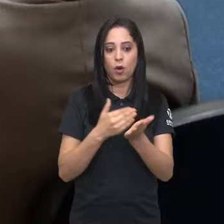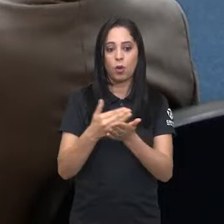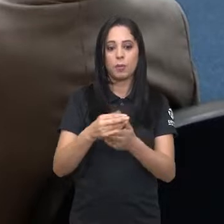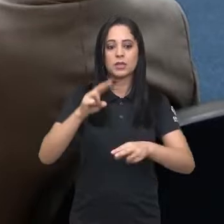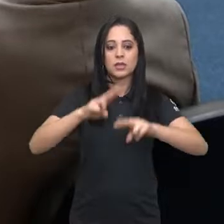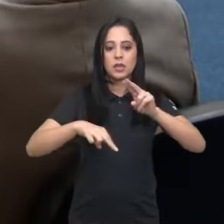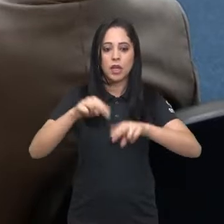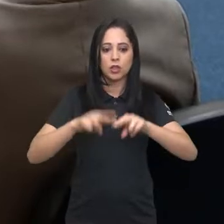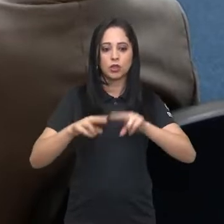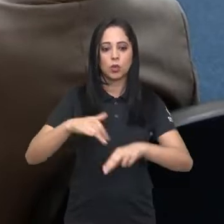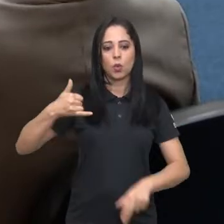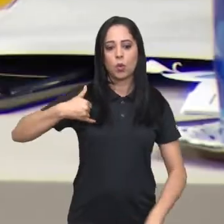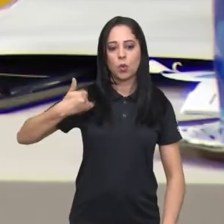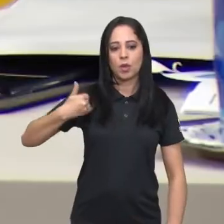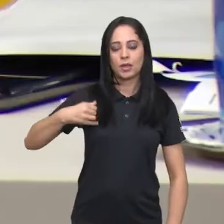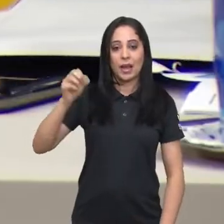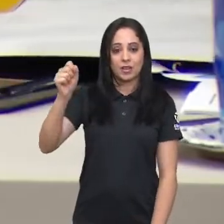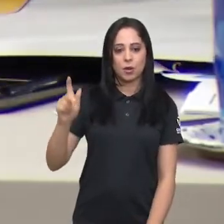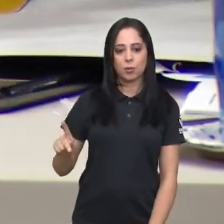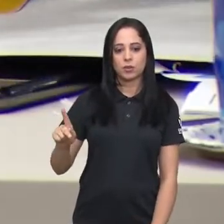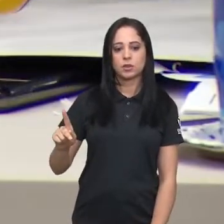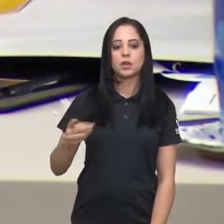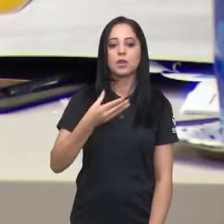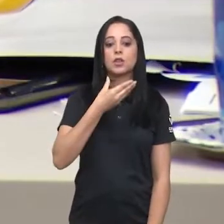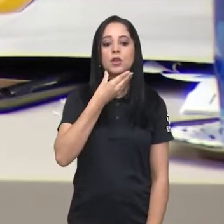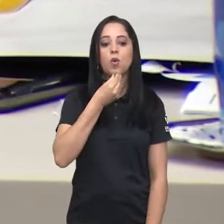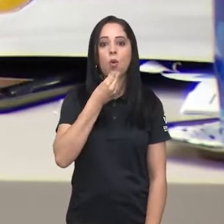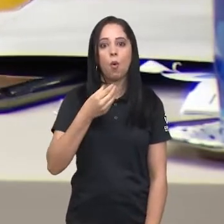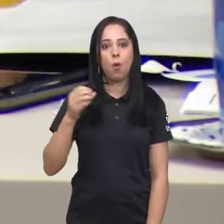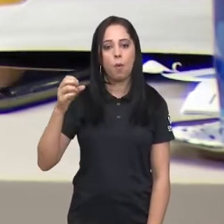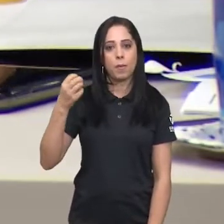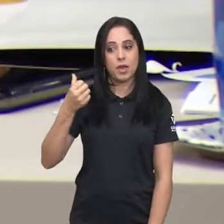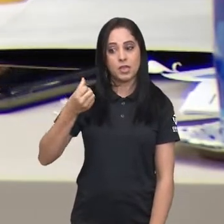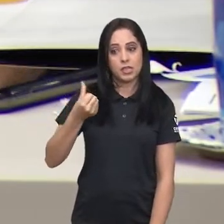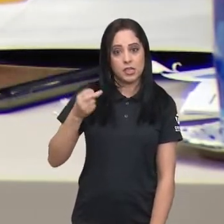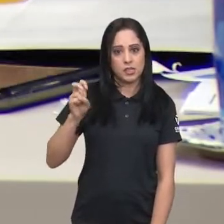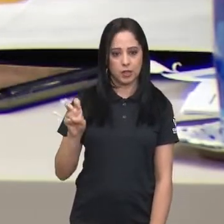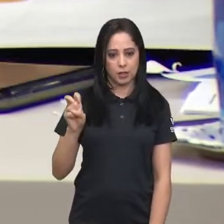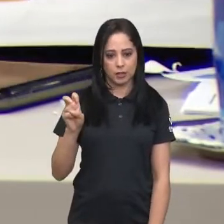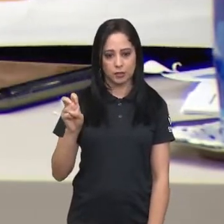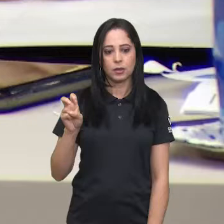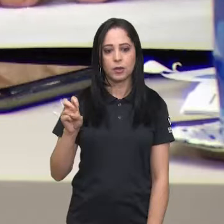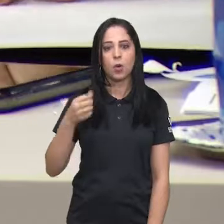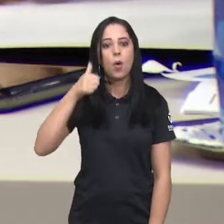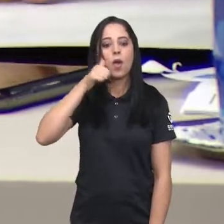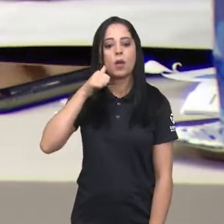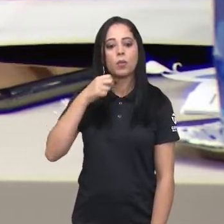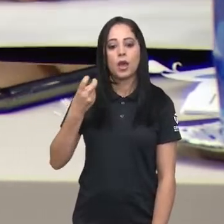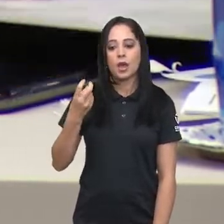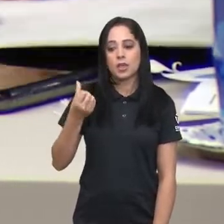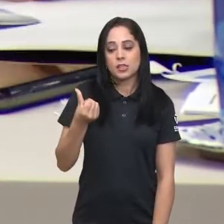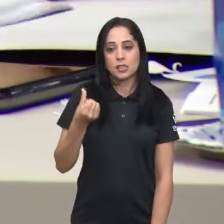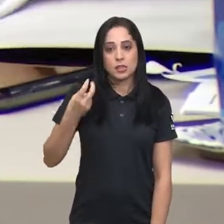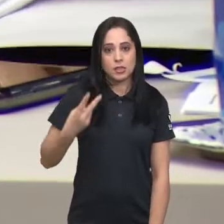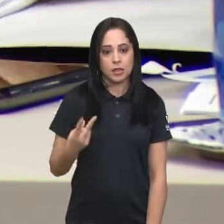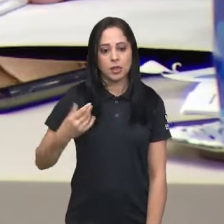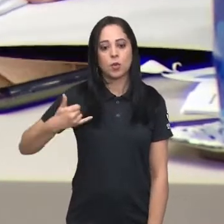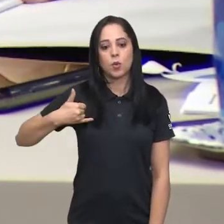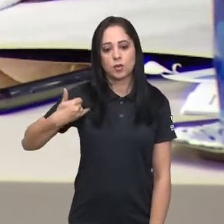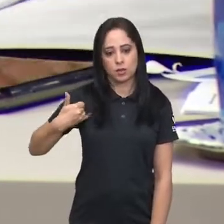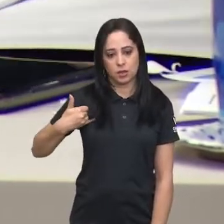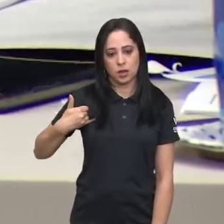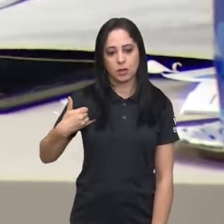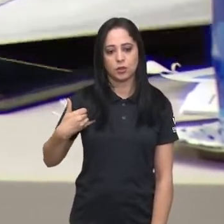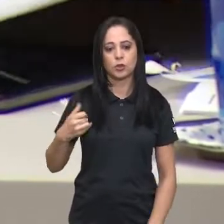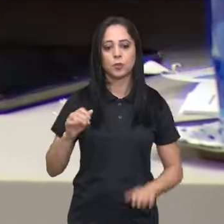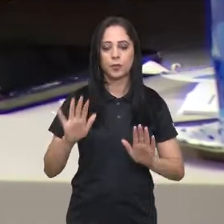valerá a partir de 1º de Junho a idade mínima para aposentadoria será 65 anos de idade se homem e sessenta e